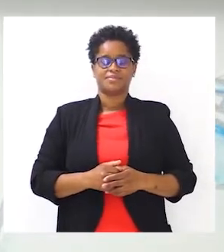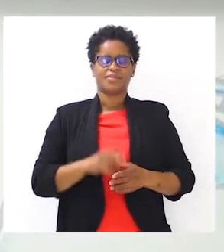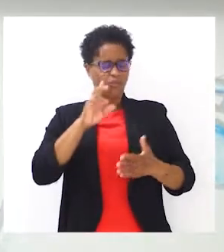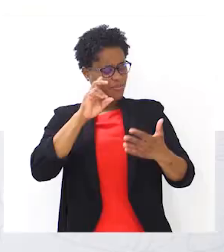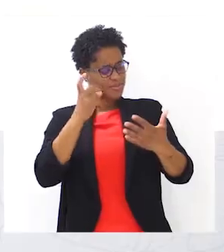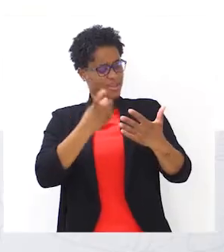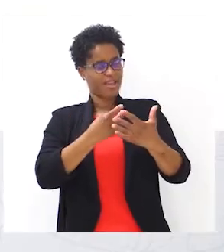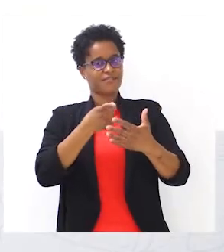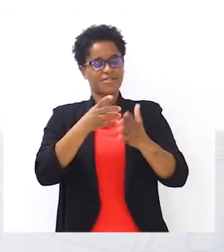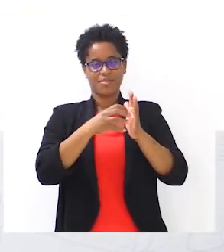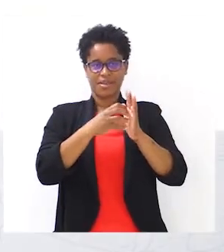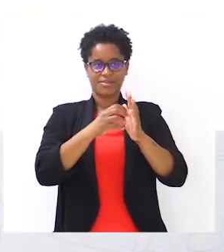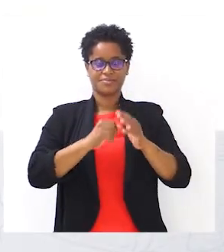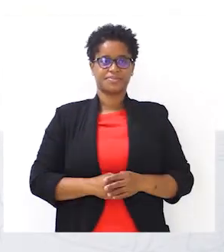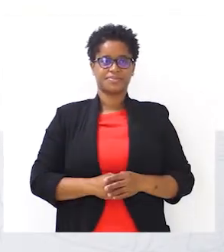Observem.